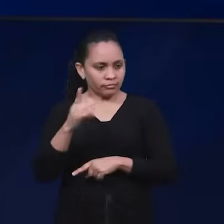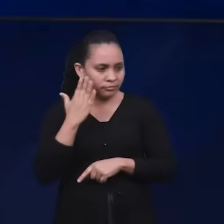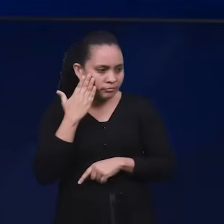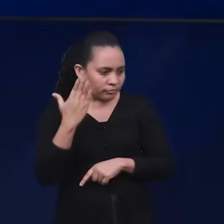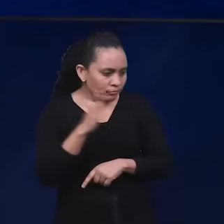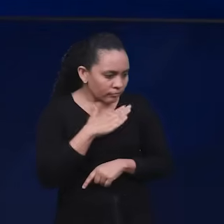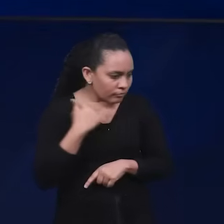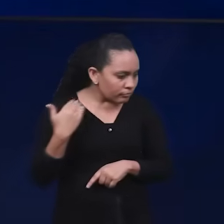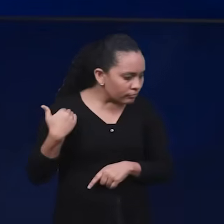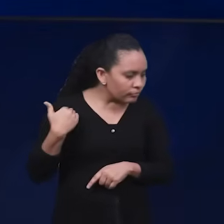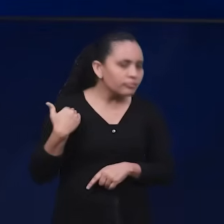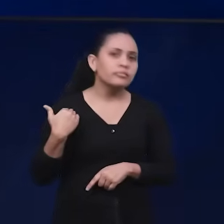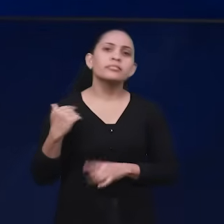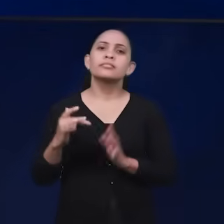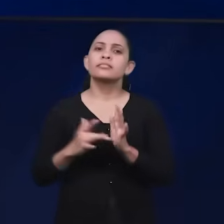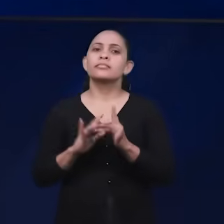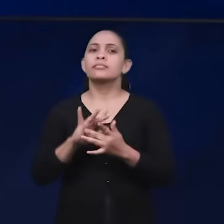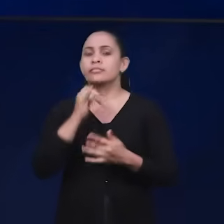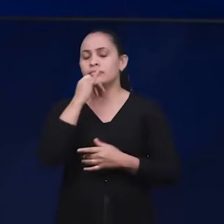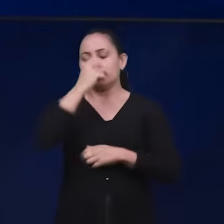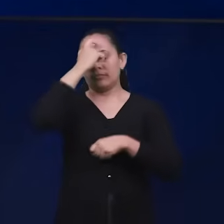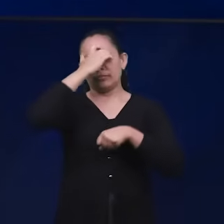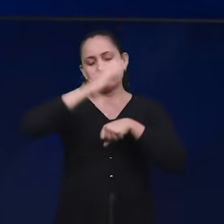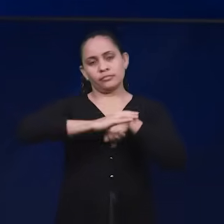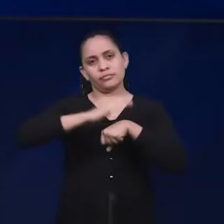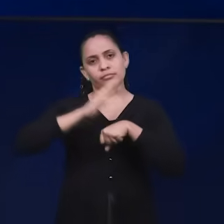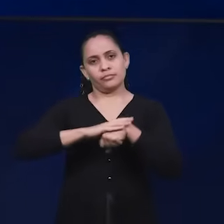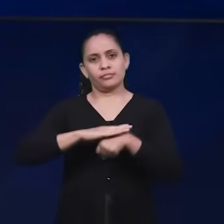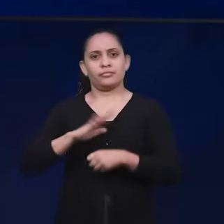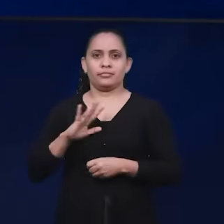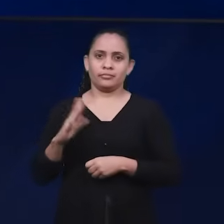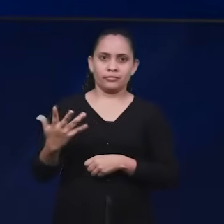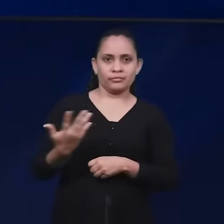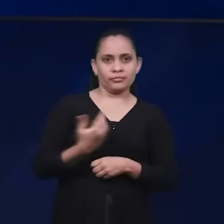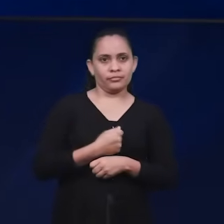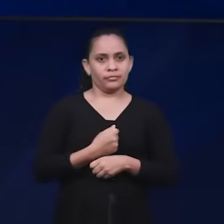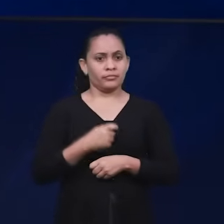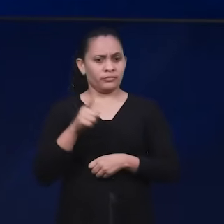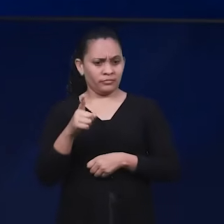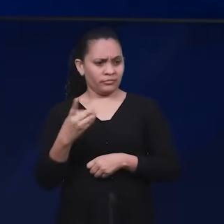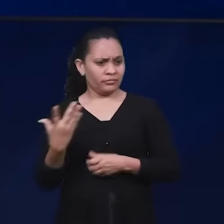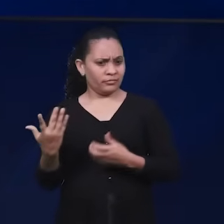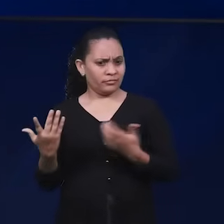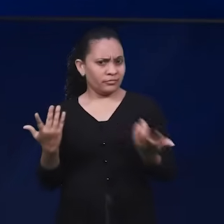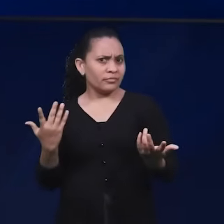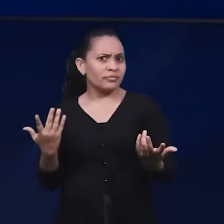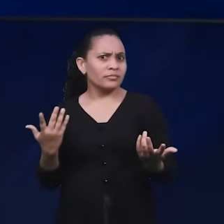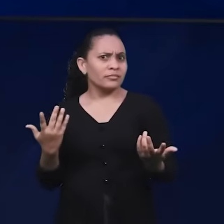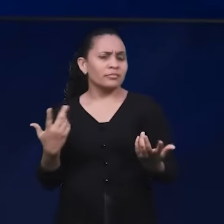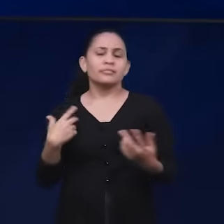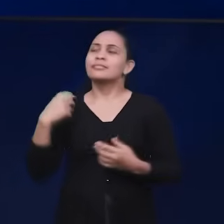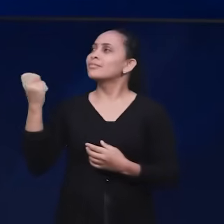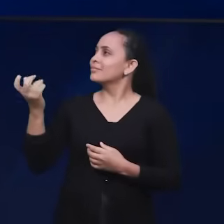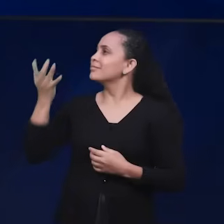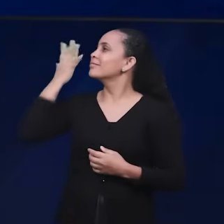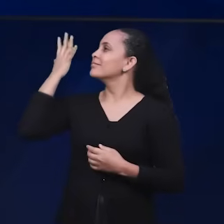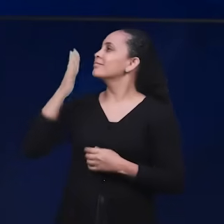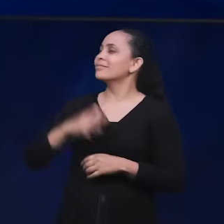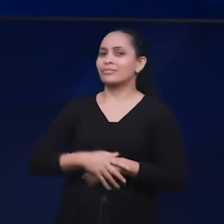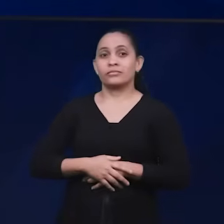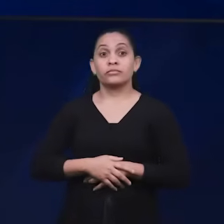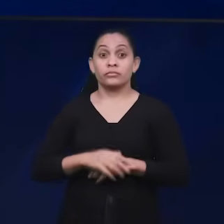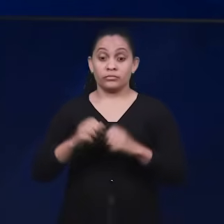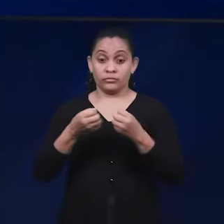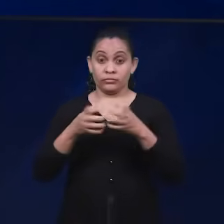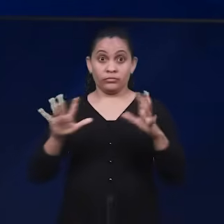morte? Ele fala, eu sou a vida e ressurreição. Você está na escuridão? Ele diz, eu sou a luz